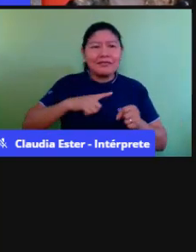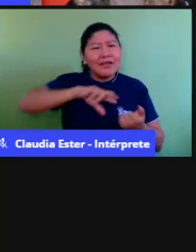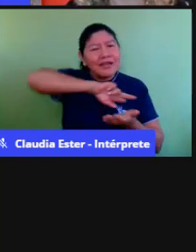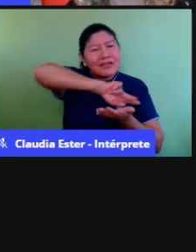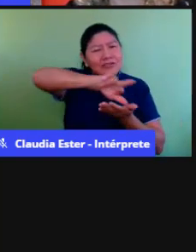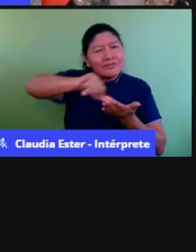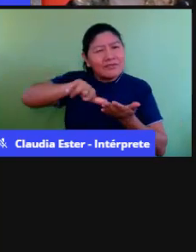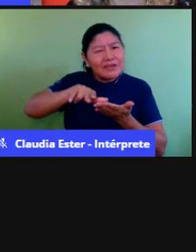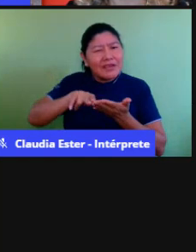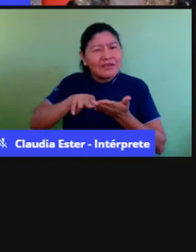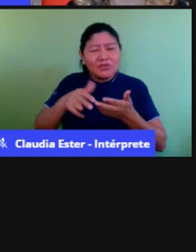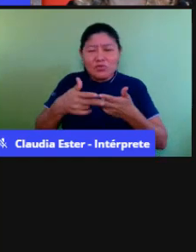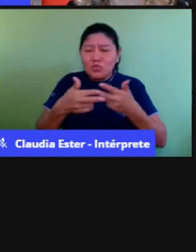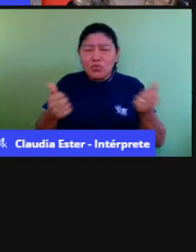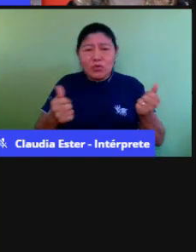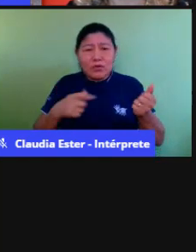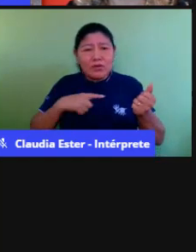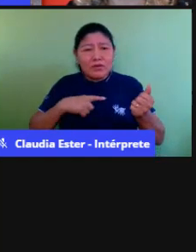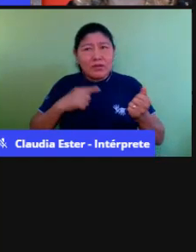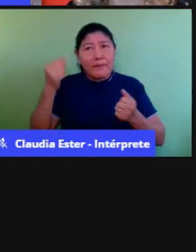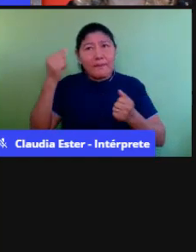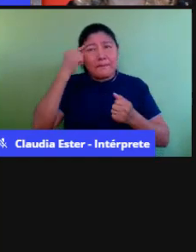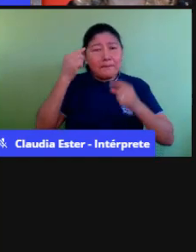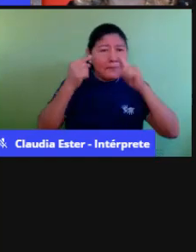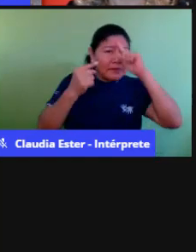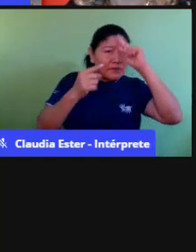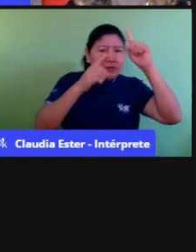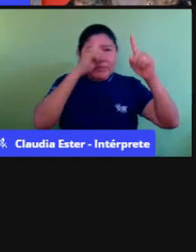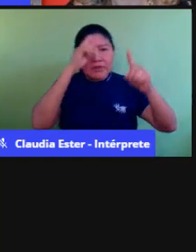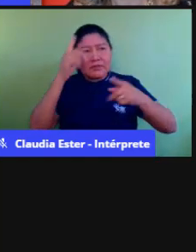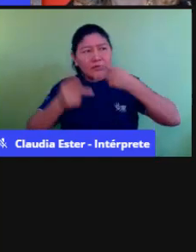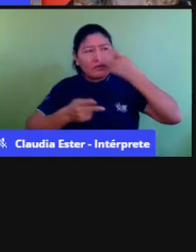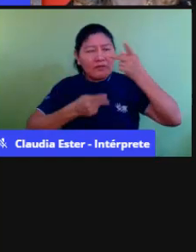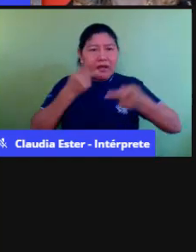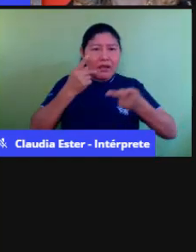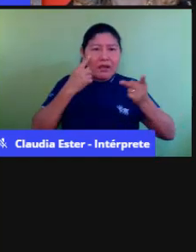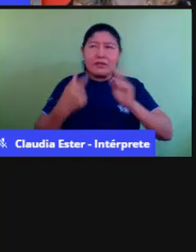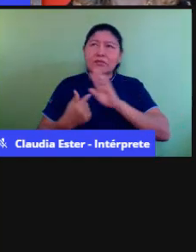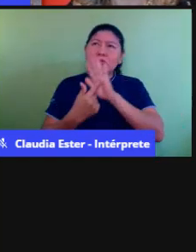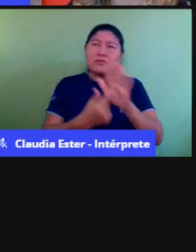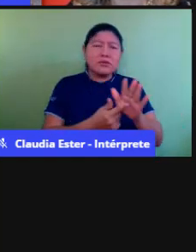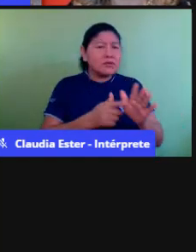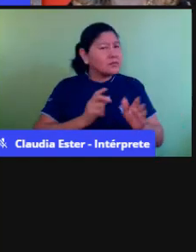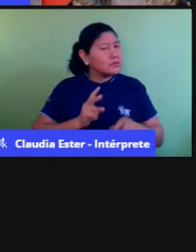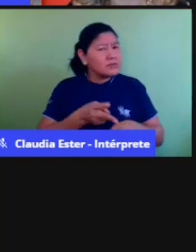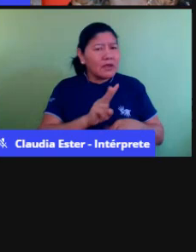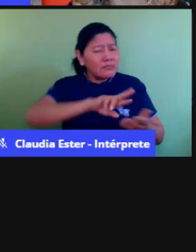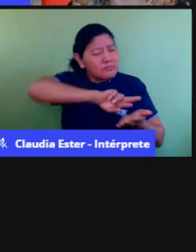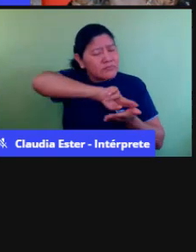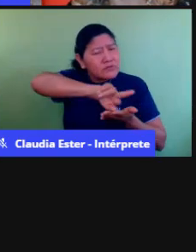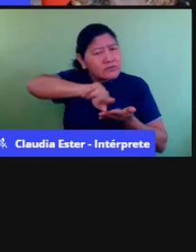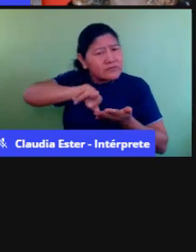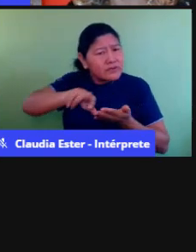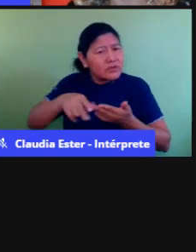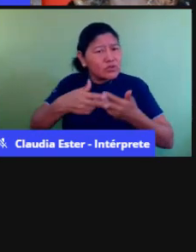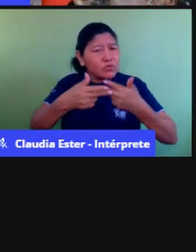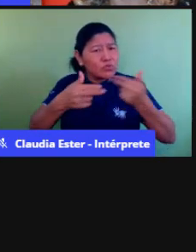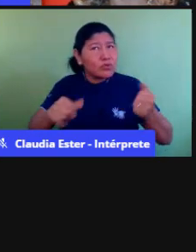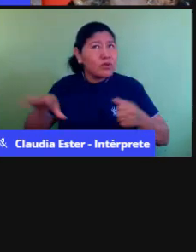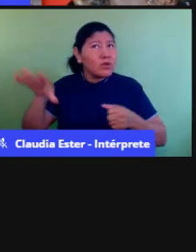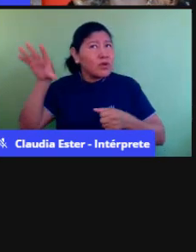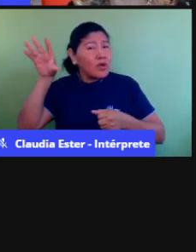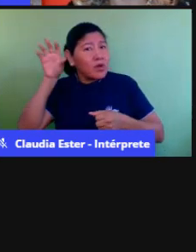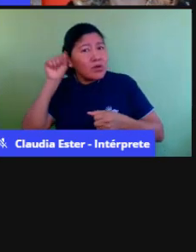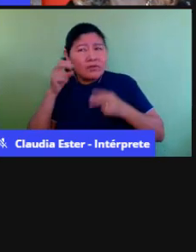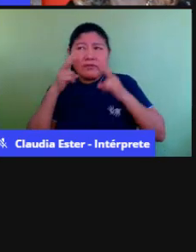100 pensamentos, 100 modos de pensar, de jogar e de falar. 100, sempre 100 modos de escutar, de